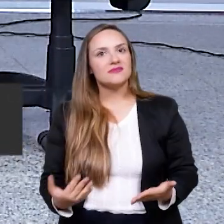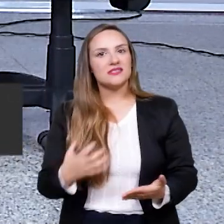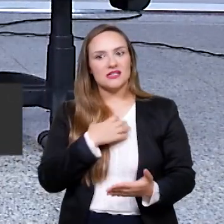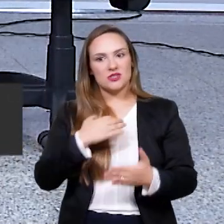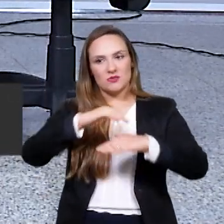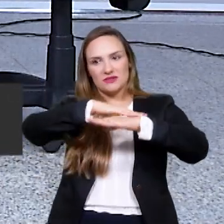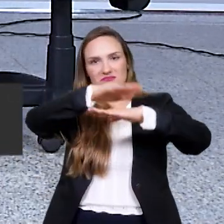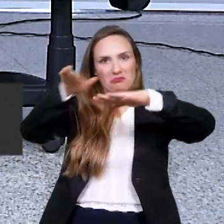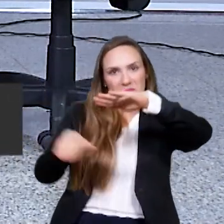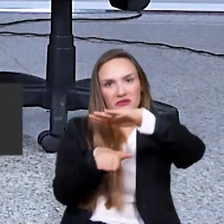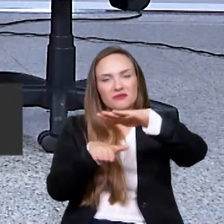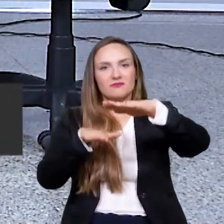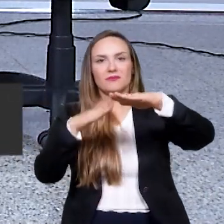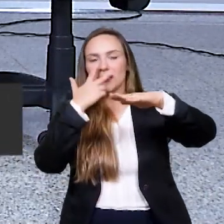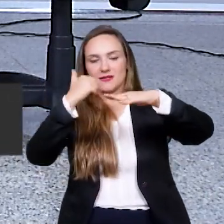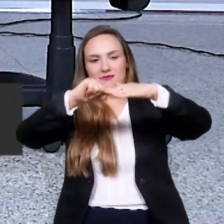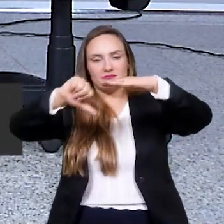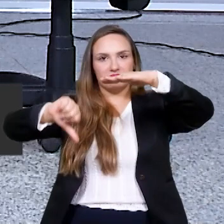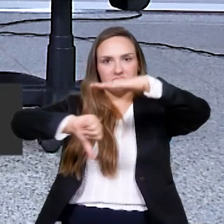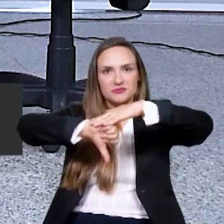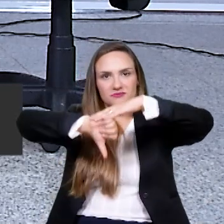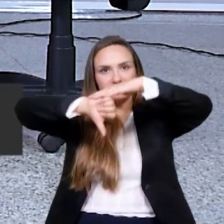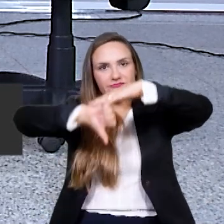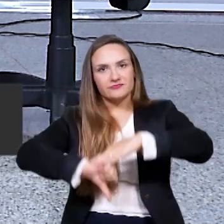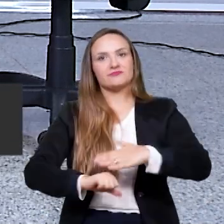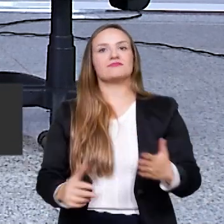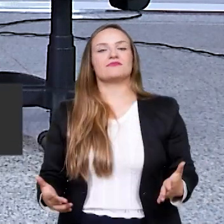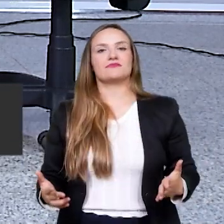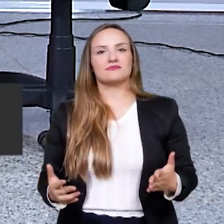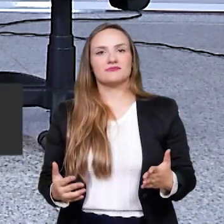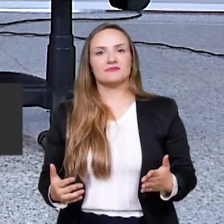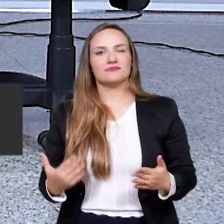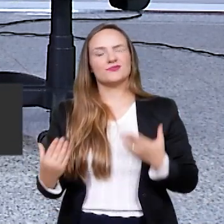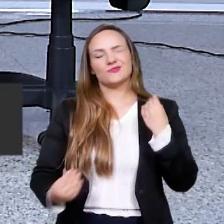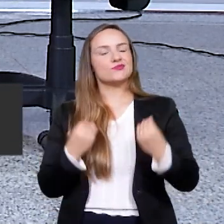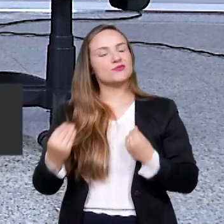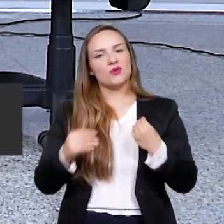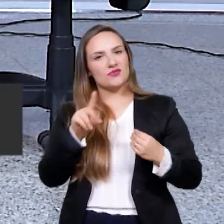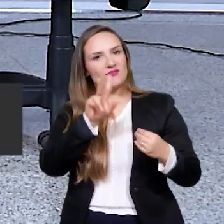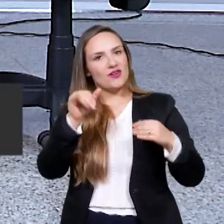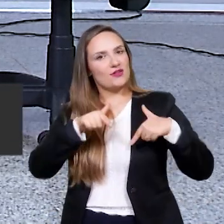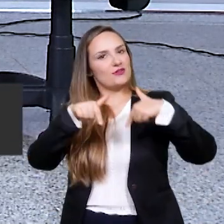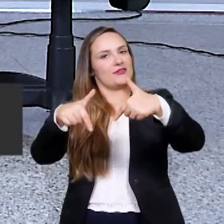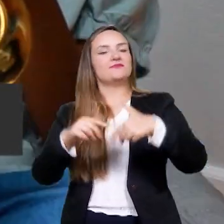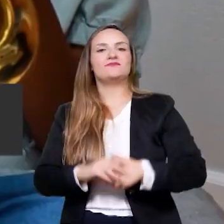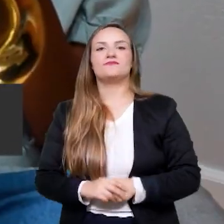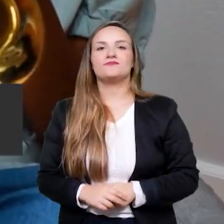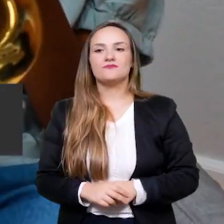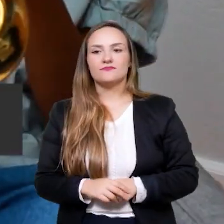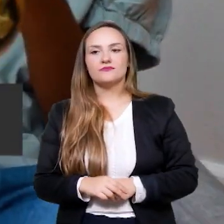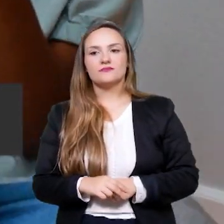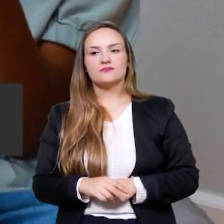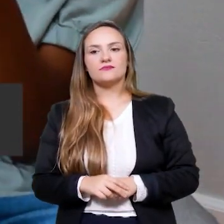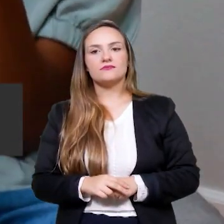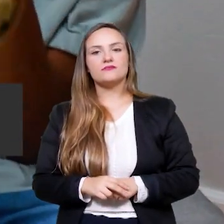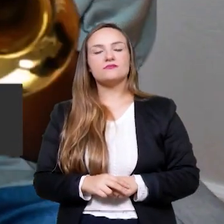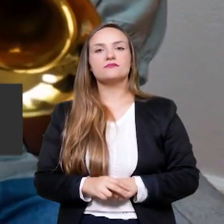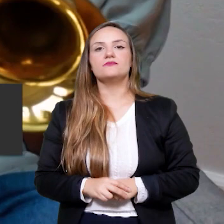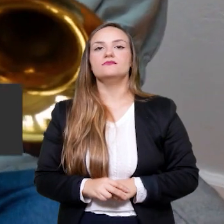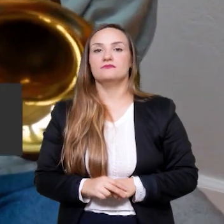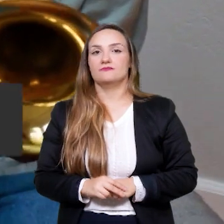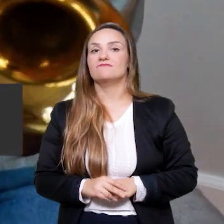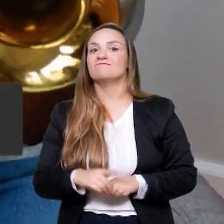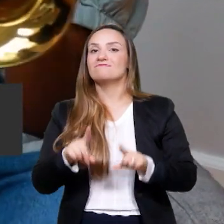Inferioridade, fragilidade. Te fragiliza e te deixa inferior. Como que você vai à luta? Exatamente. Agora, esse